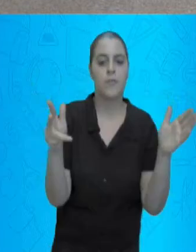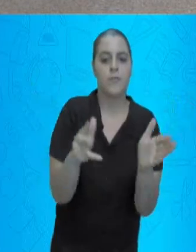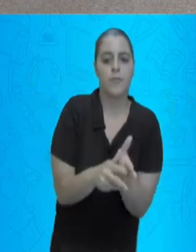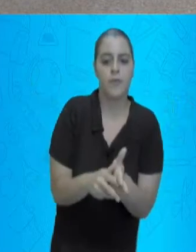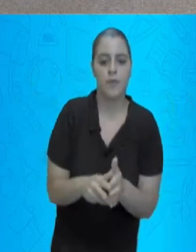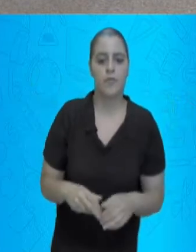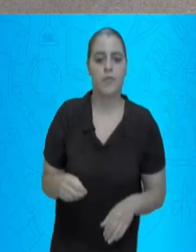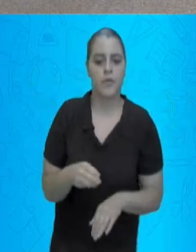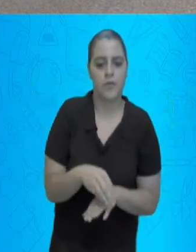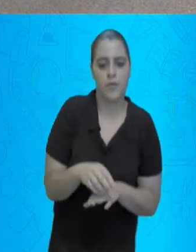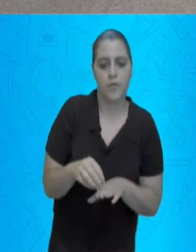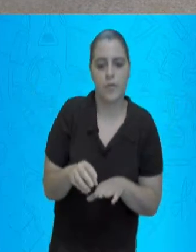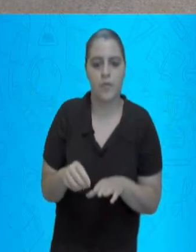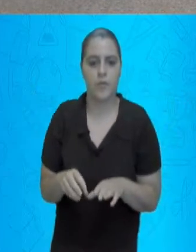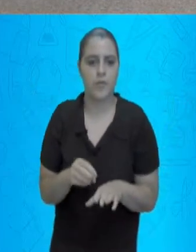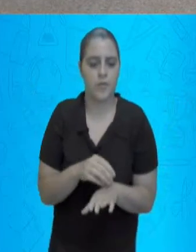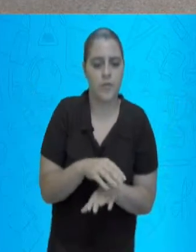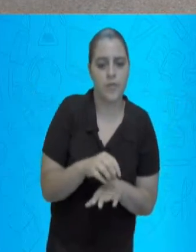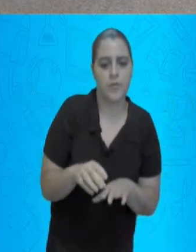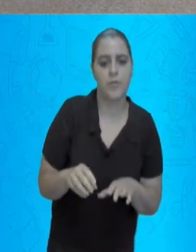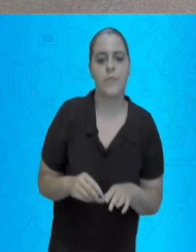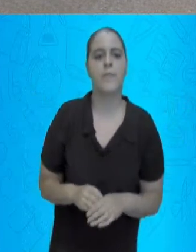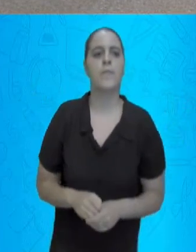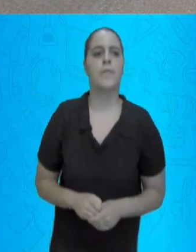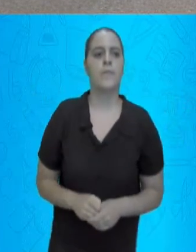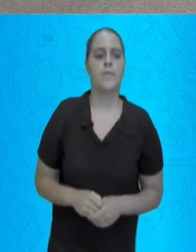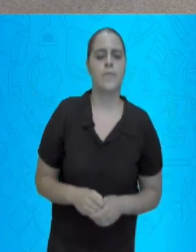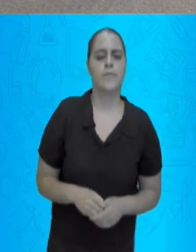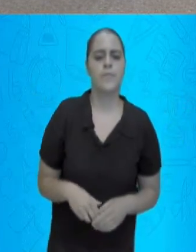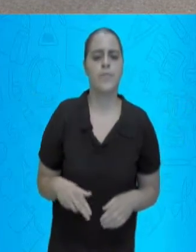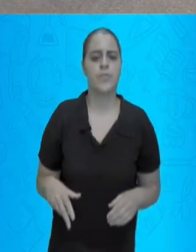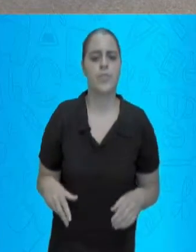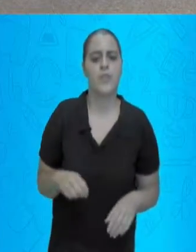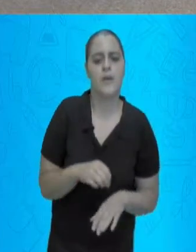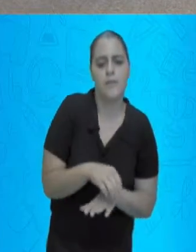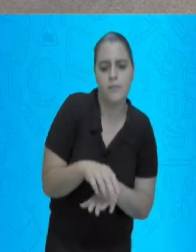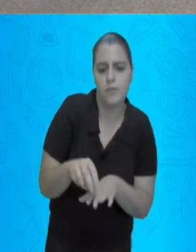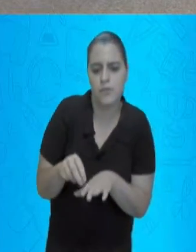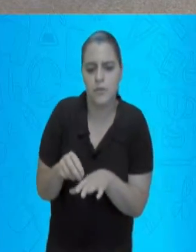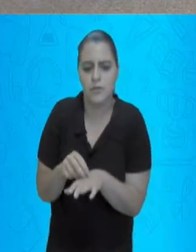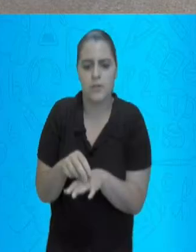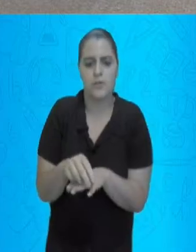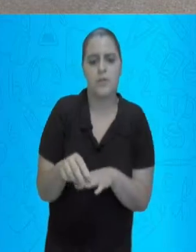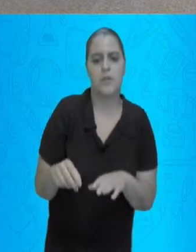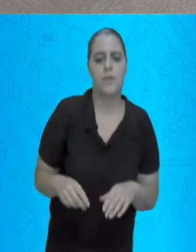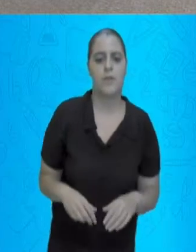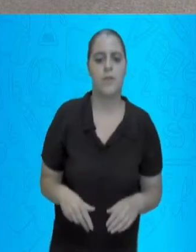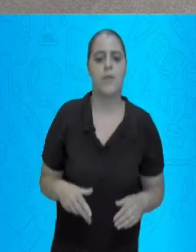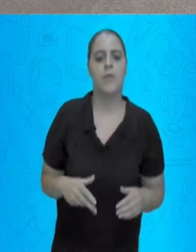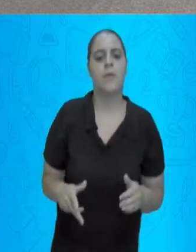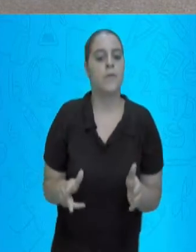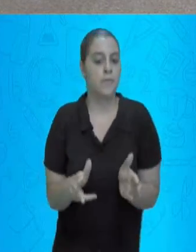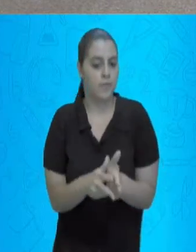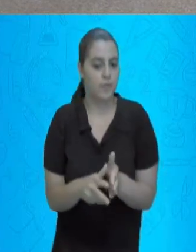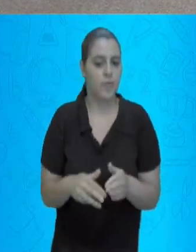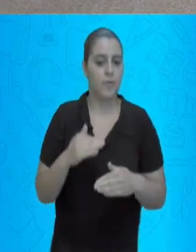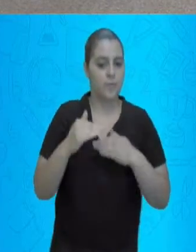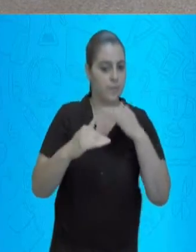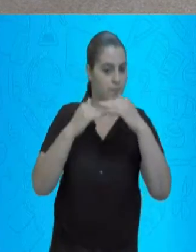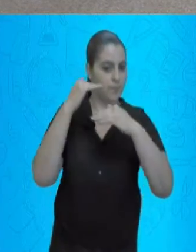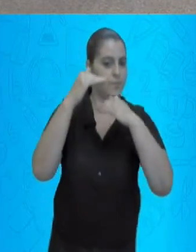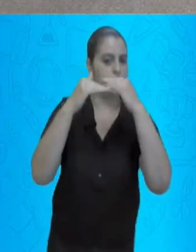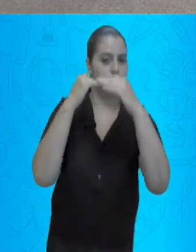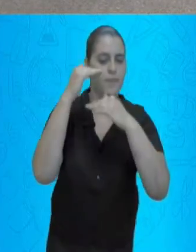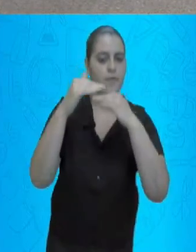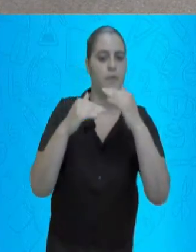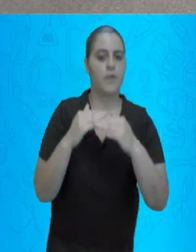chamado de fossilização. Então, a fossilização é o processo de formação do fóssil